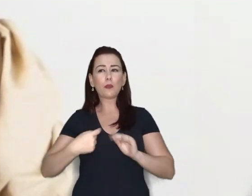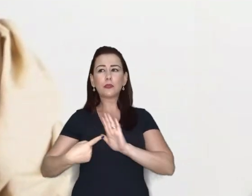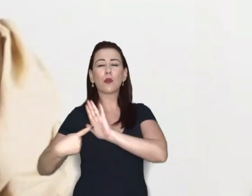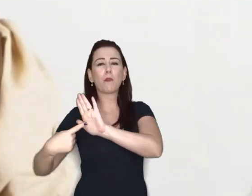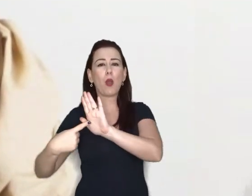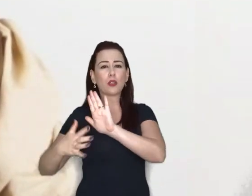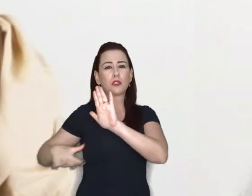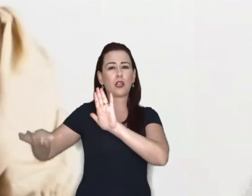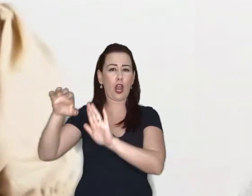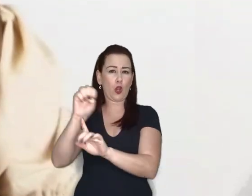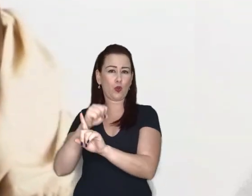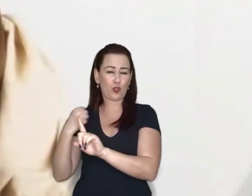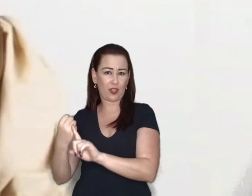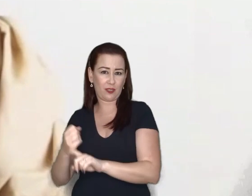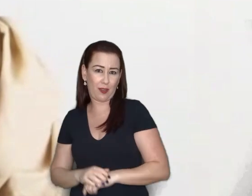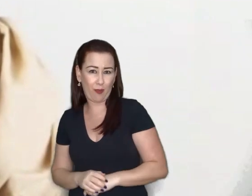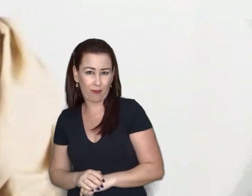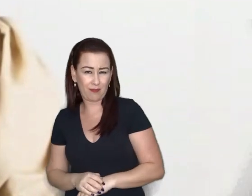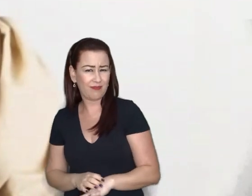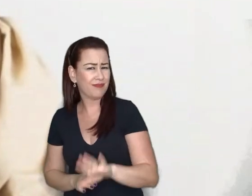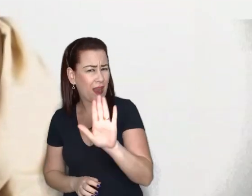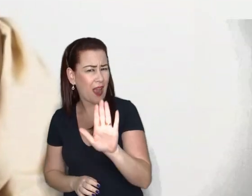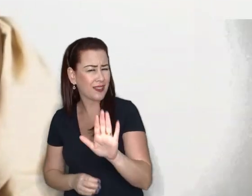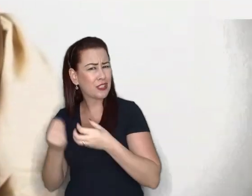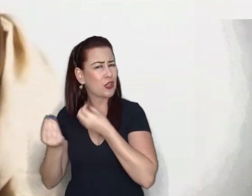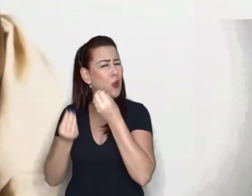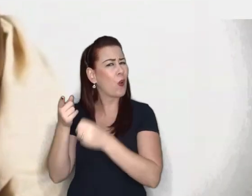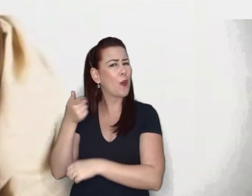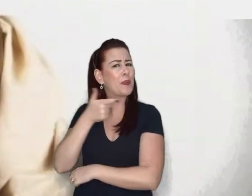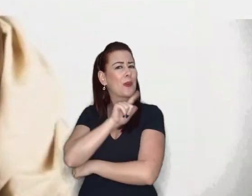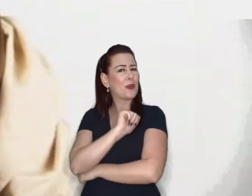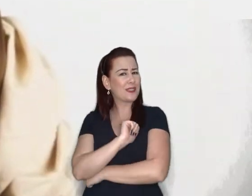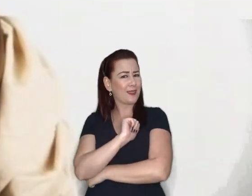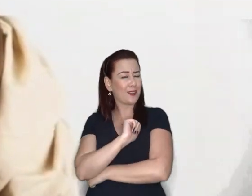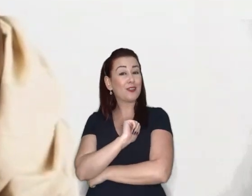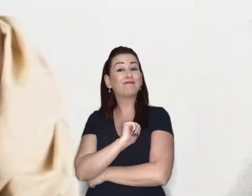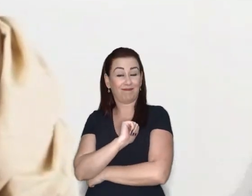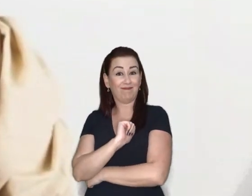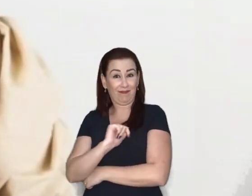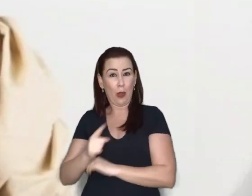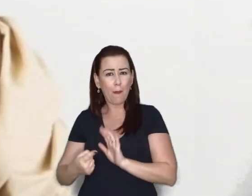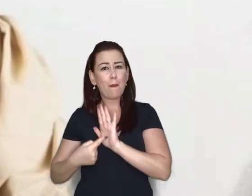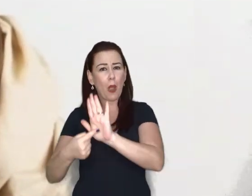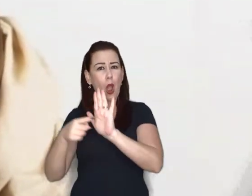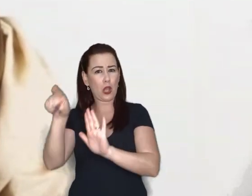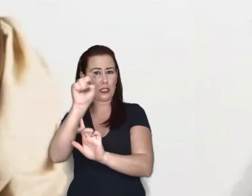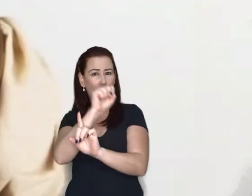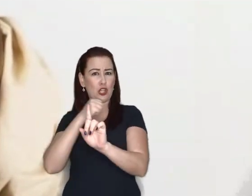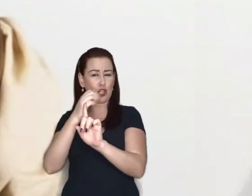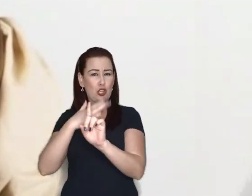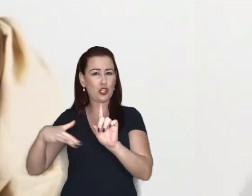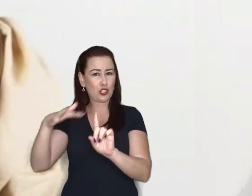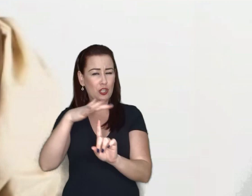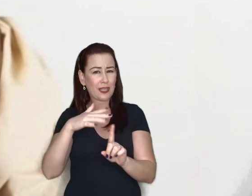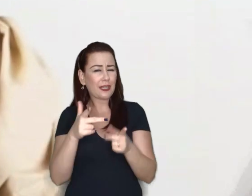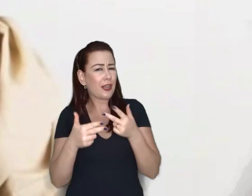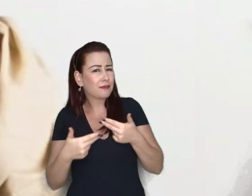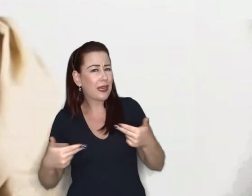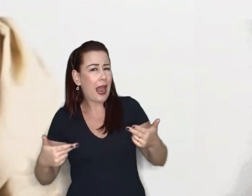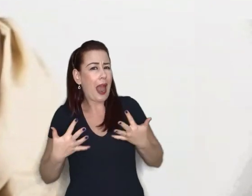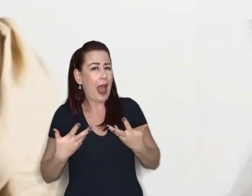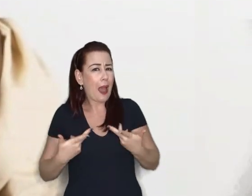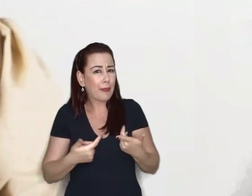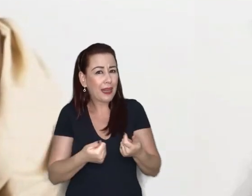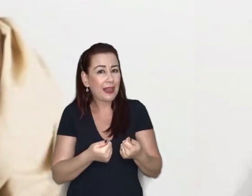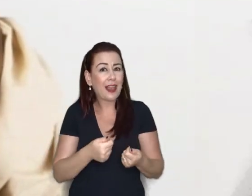patriarcado. Mas como ela conseguiu isso? Demonstrando a essa sociedade habilidades que muitos homens